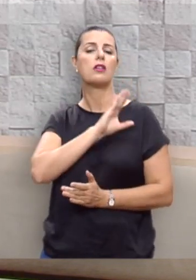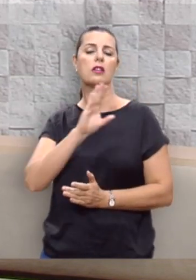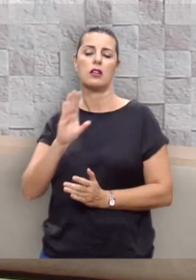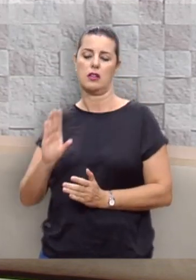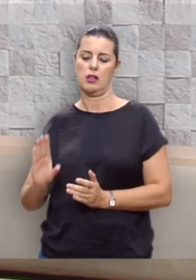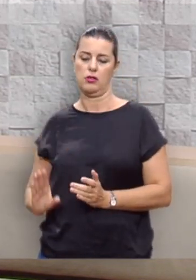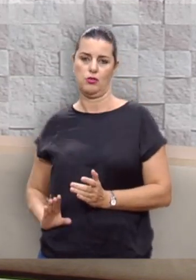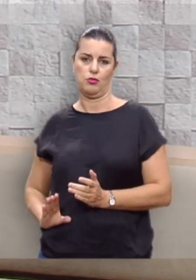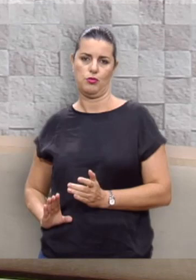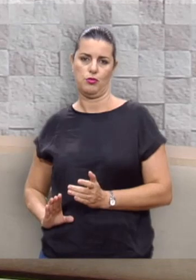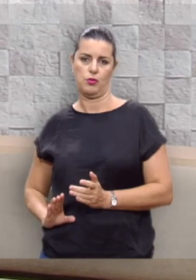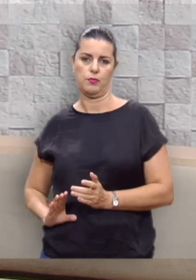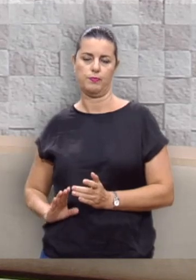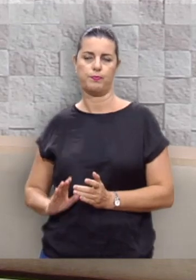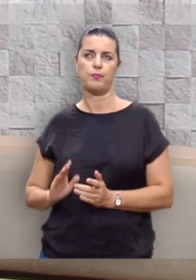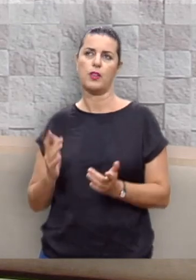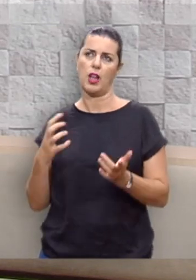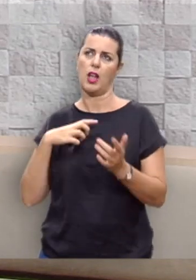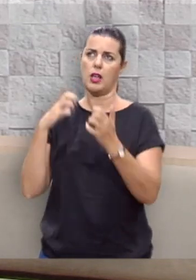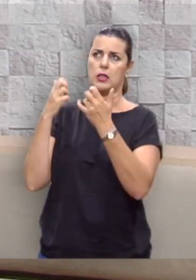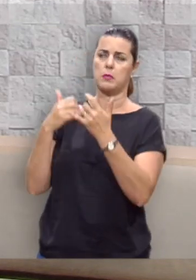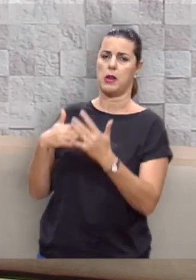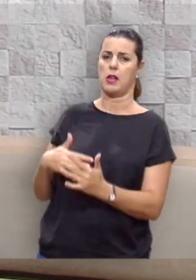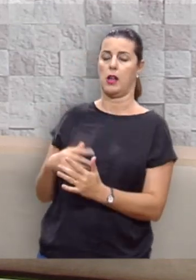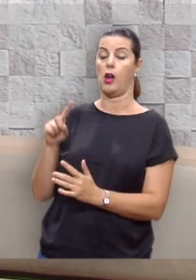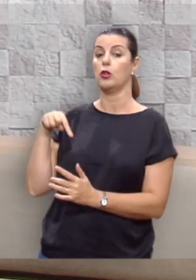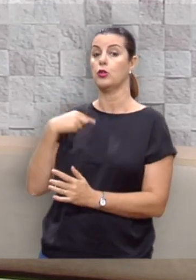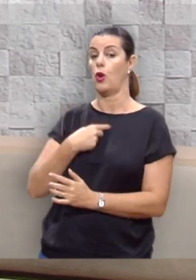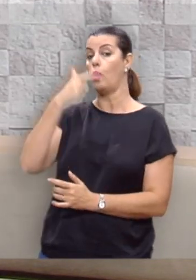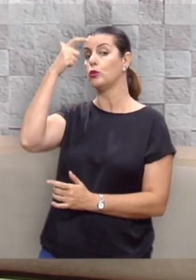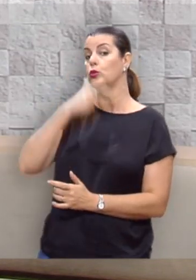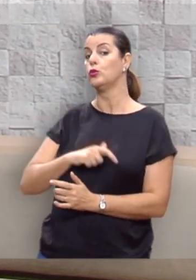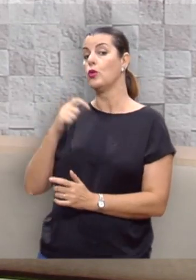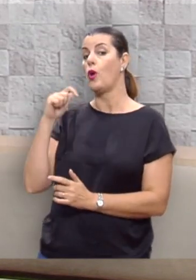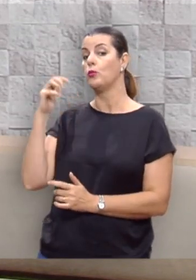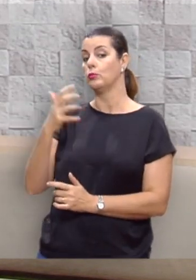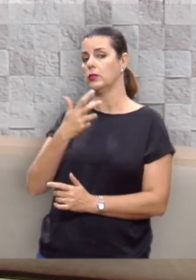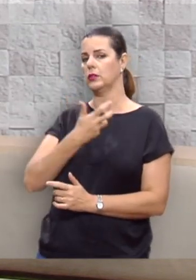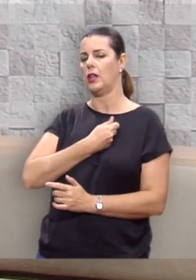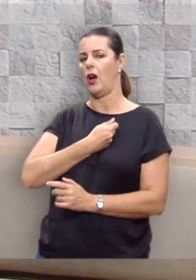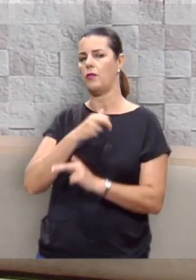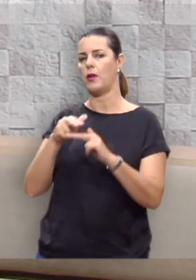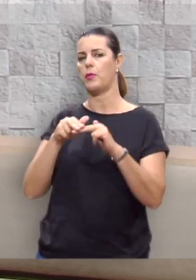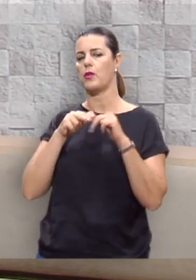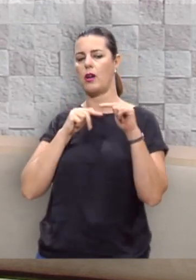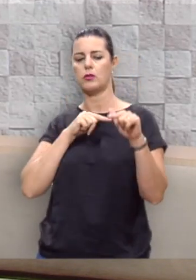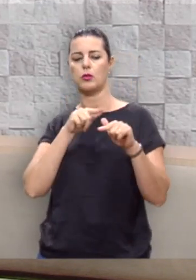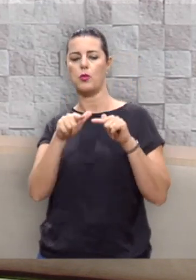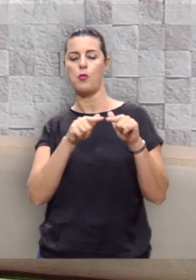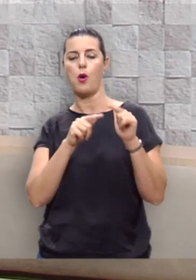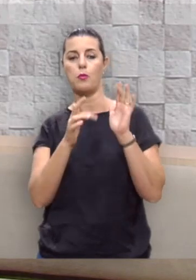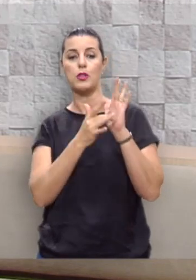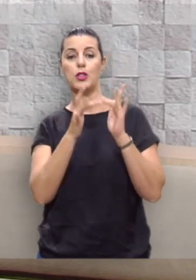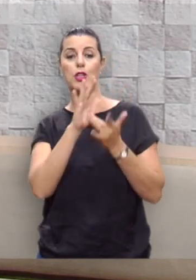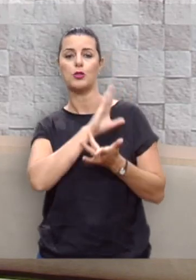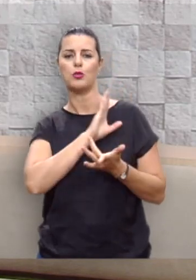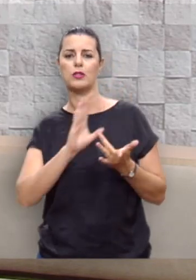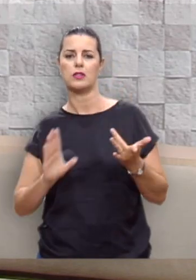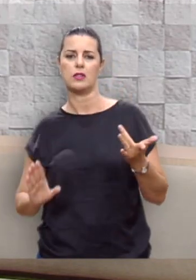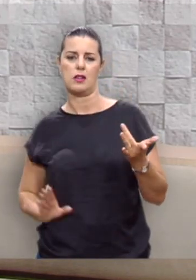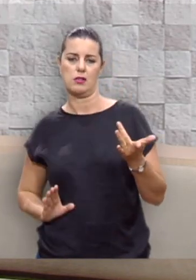Cristo. Em outras palavras, nós somos salvos pela obra de